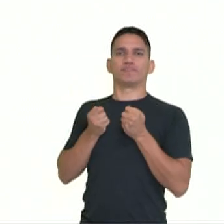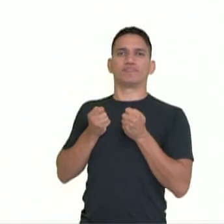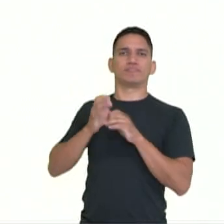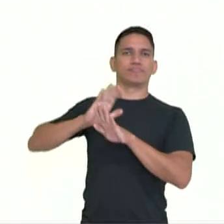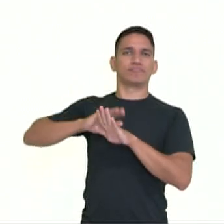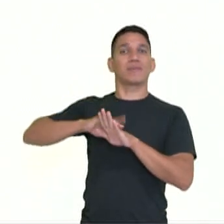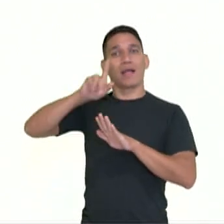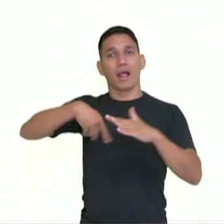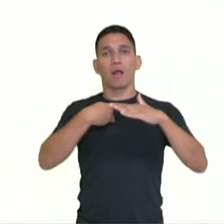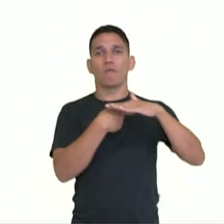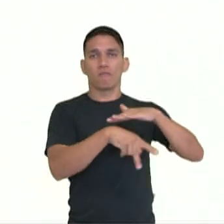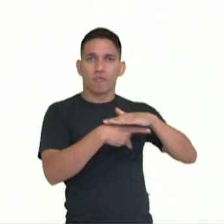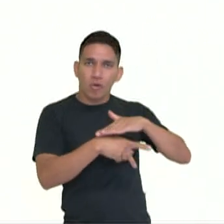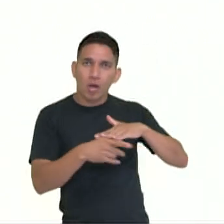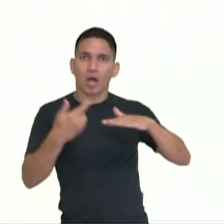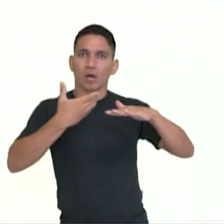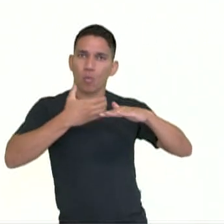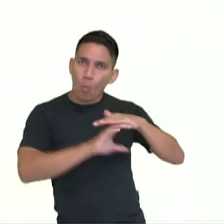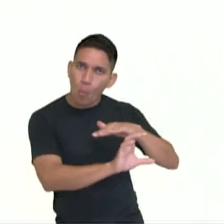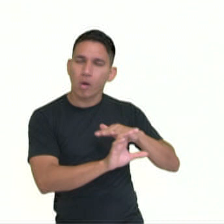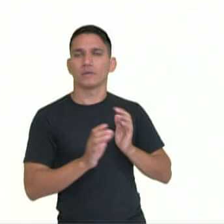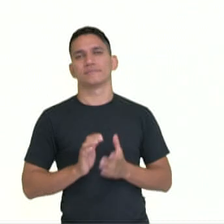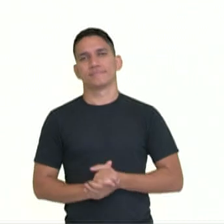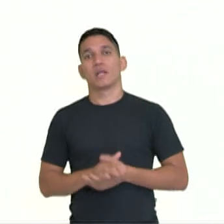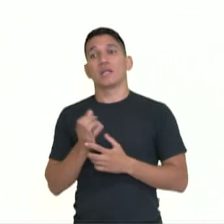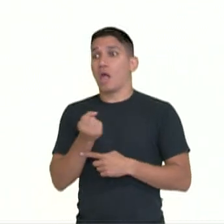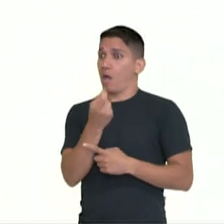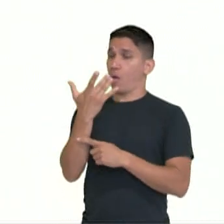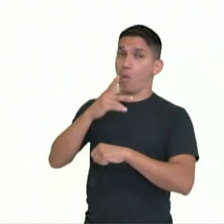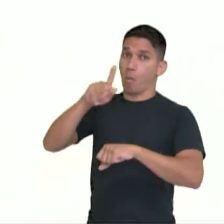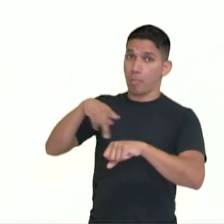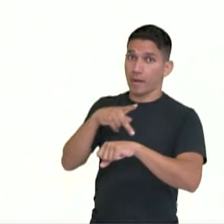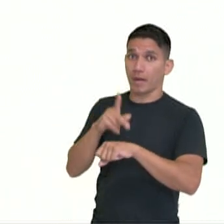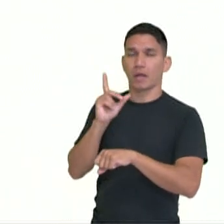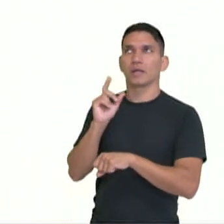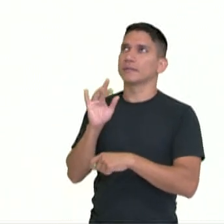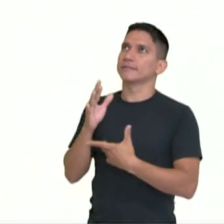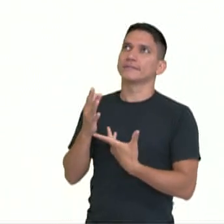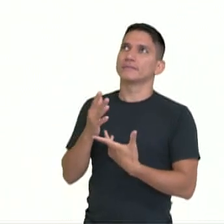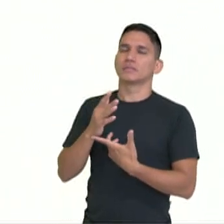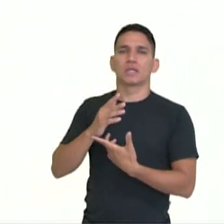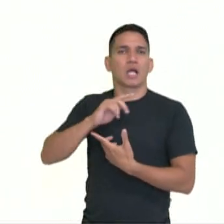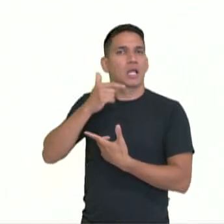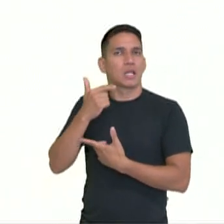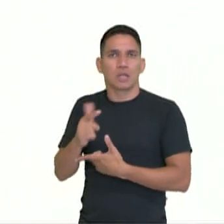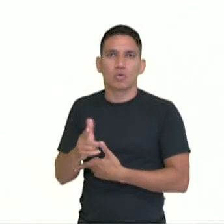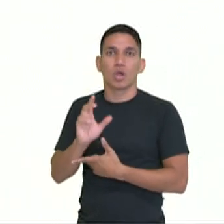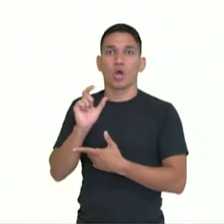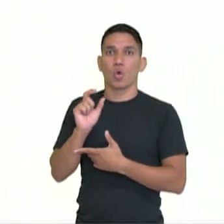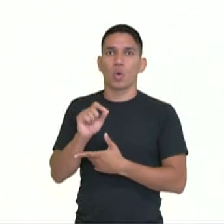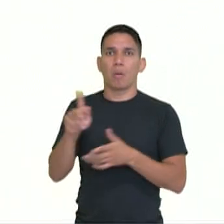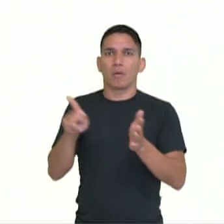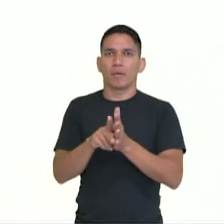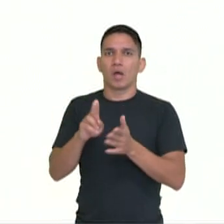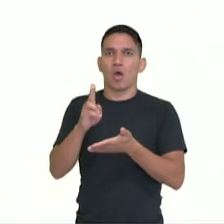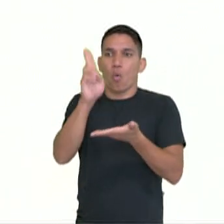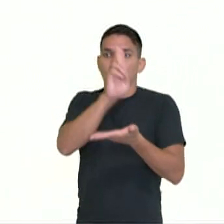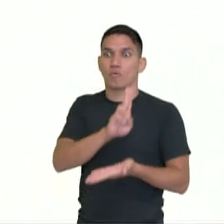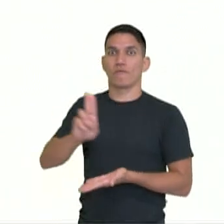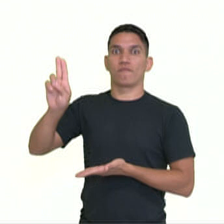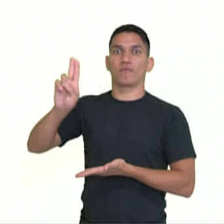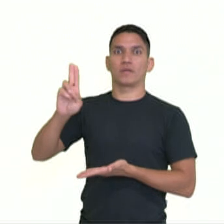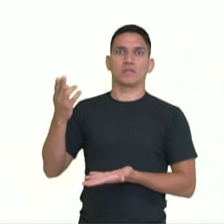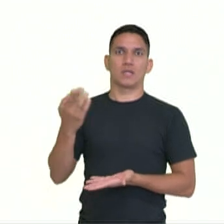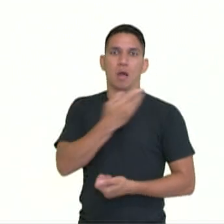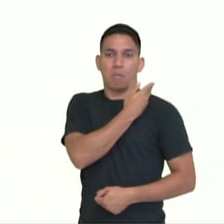uma poupança para poder fazer isso, né? Em alguns países não há uma universidade pública como aqui, então as pessoas têm que